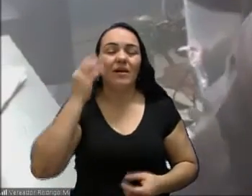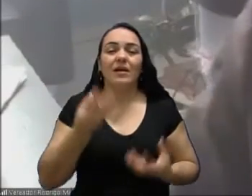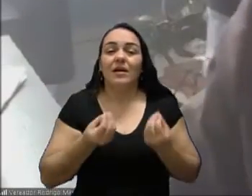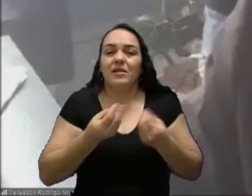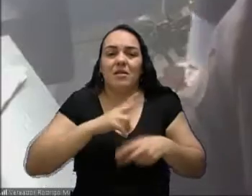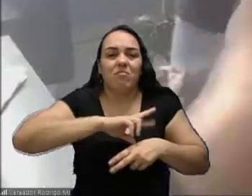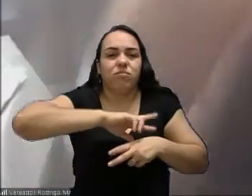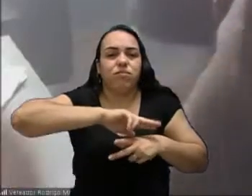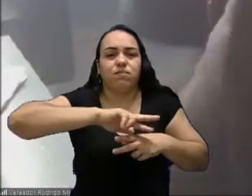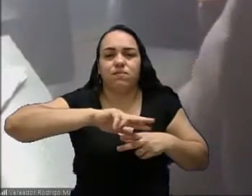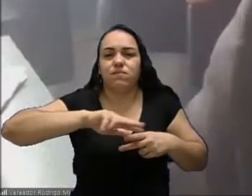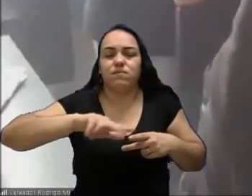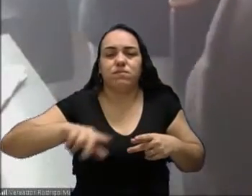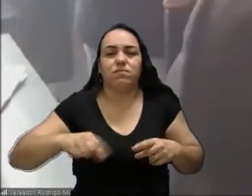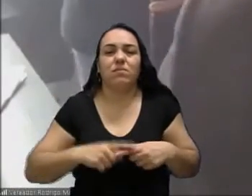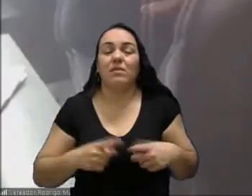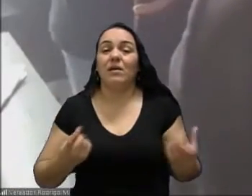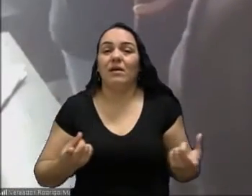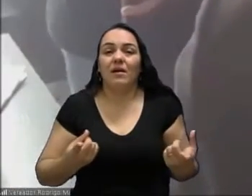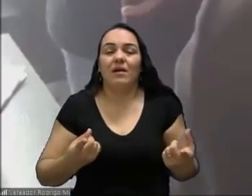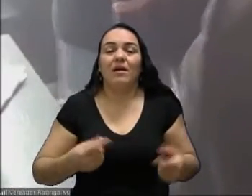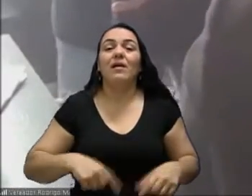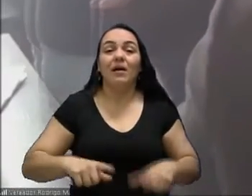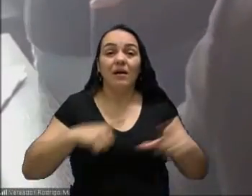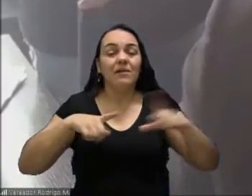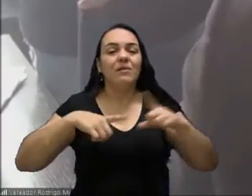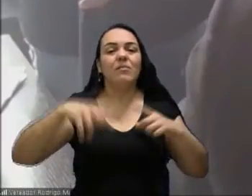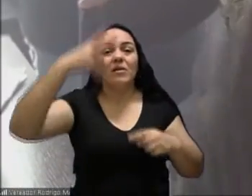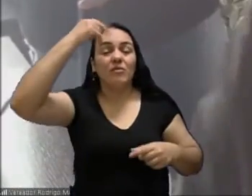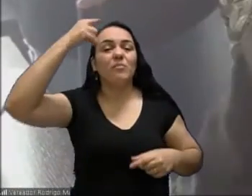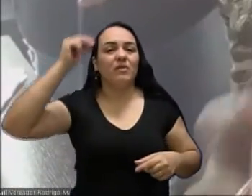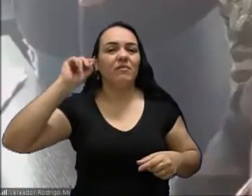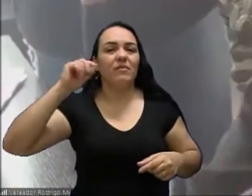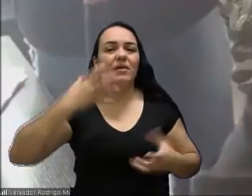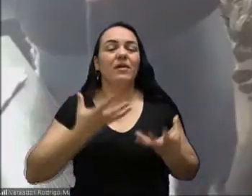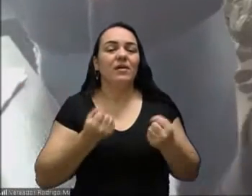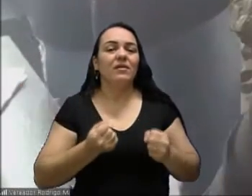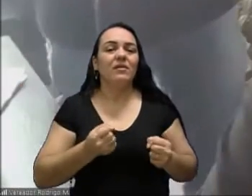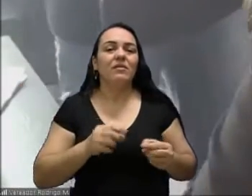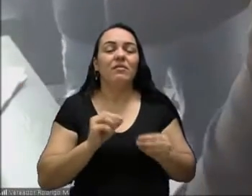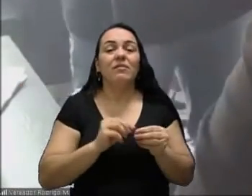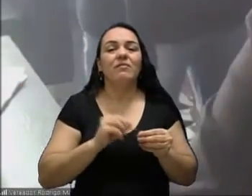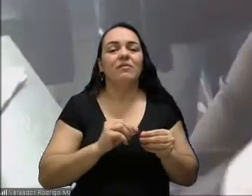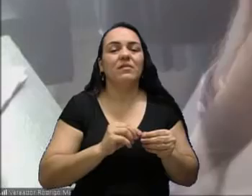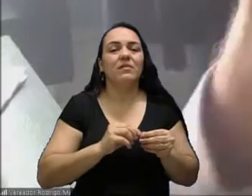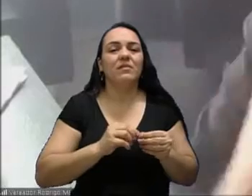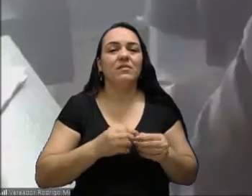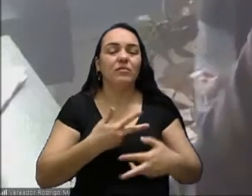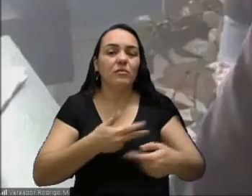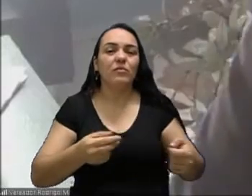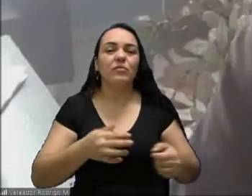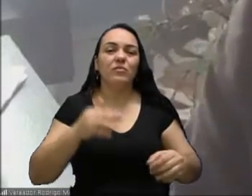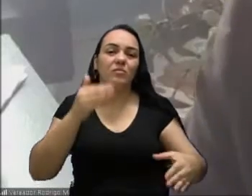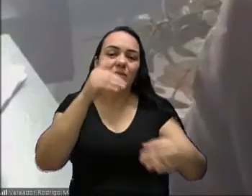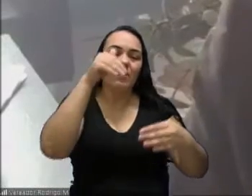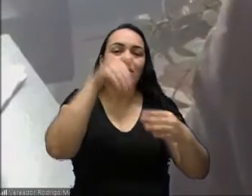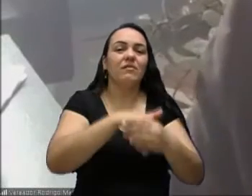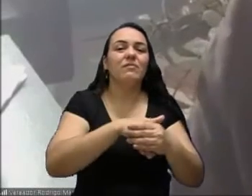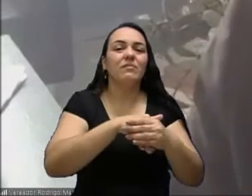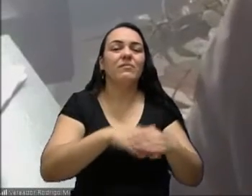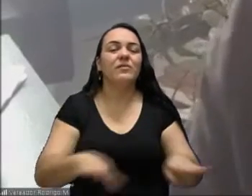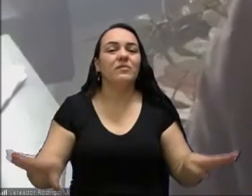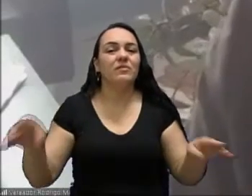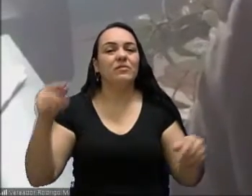está em plena campanha, além do exercício de prefeita dela. Então, ela está com o tempo dela reduzido. O secretário, ele está ali, ele